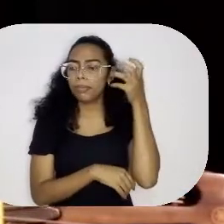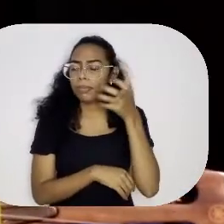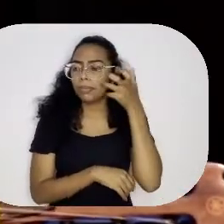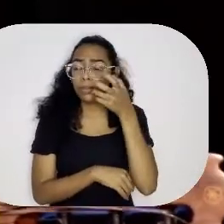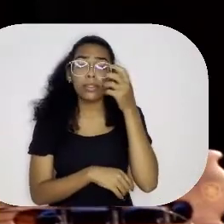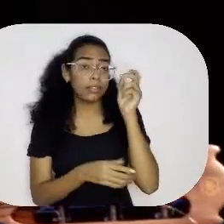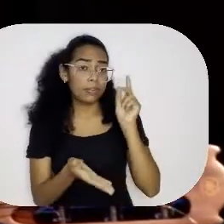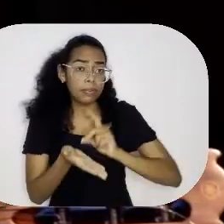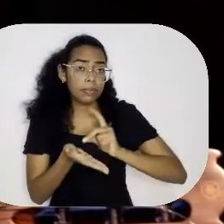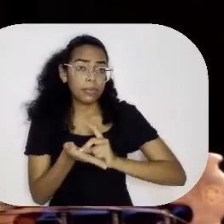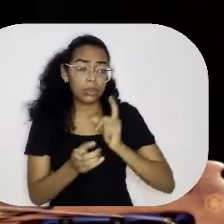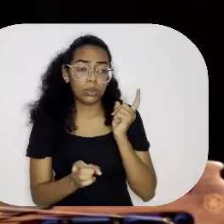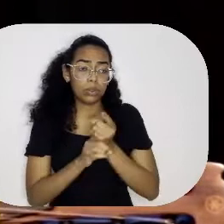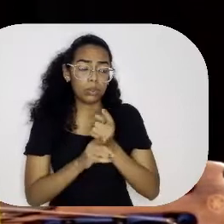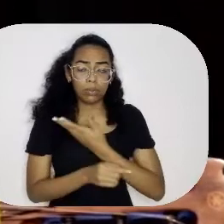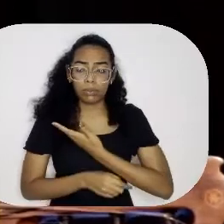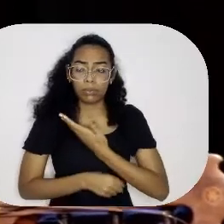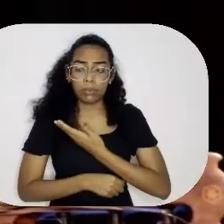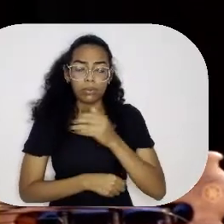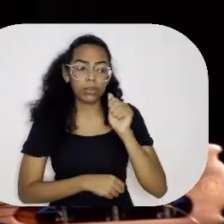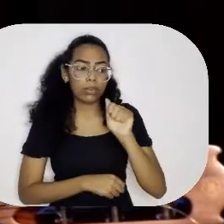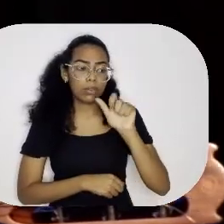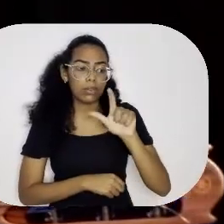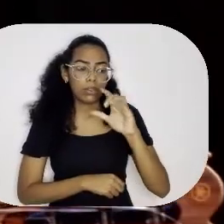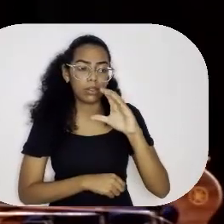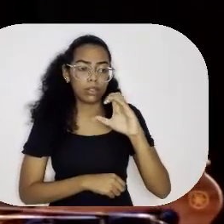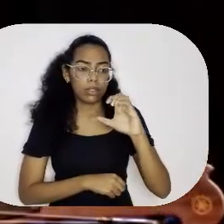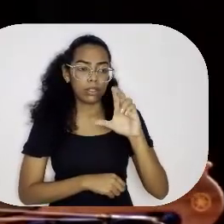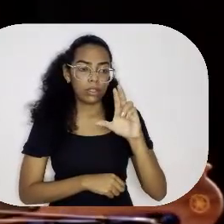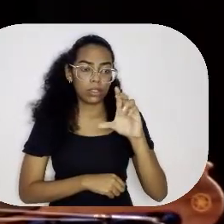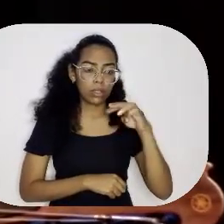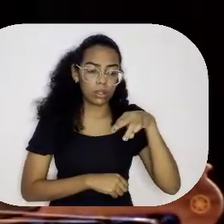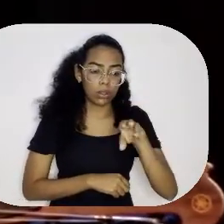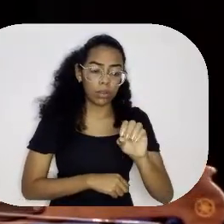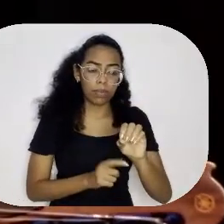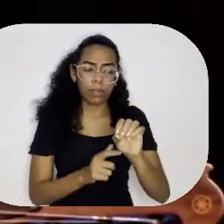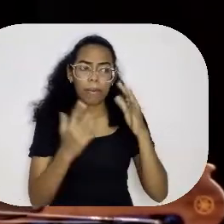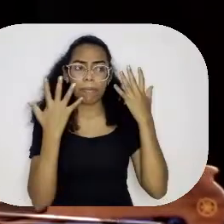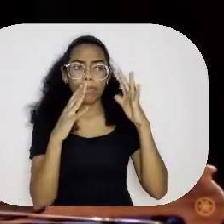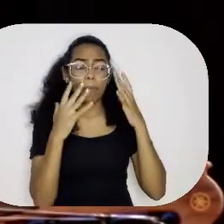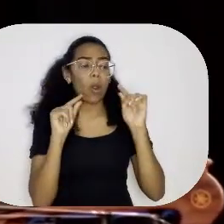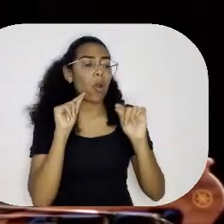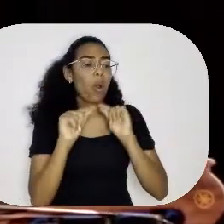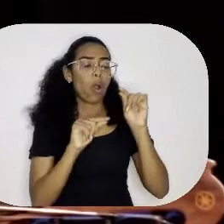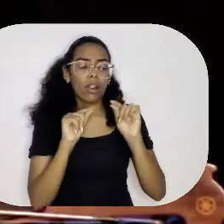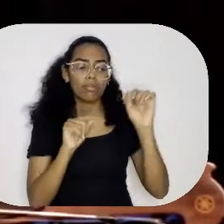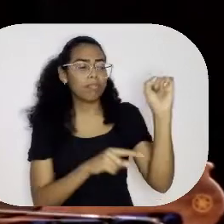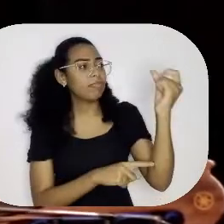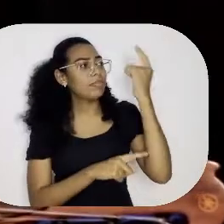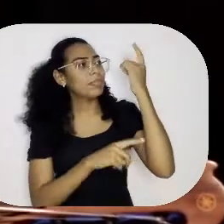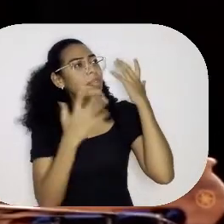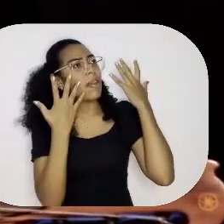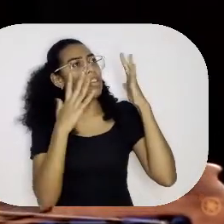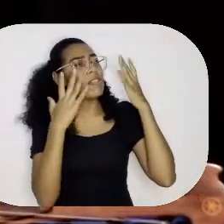essa canção e fazendo. E realmente encontrei o meu amigo Anselmo Ambulante, que vendia balas ali, que saudava